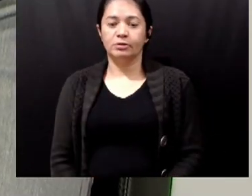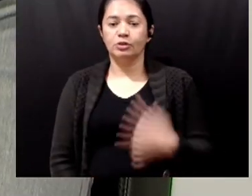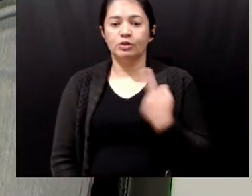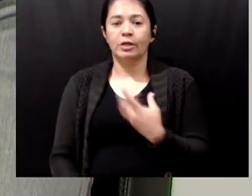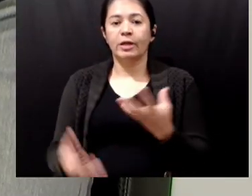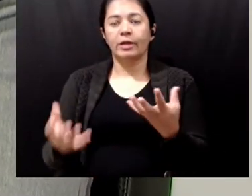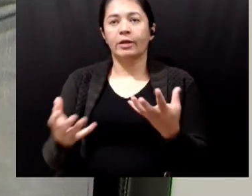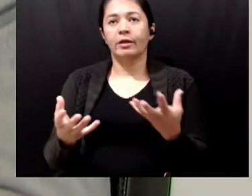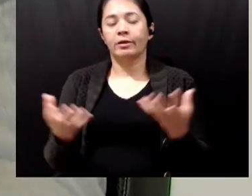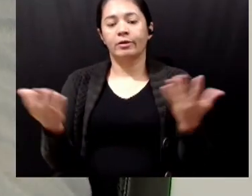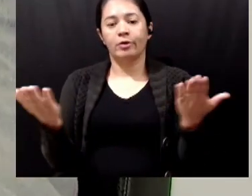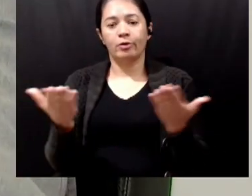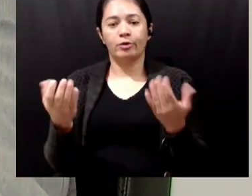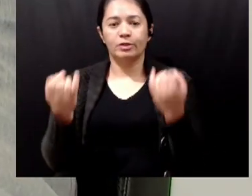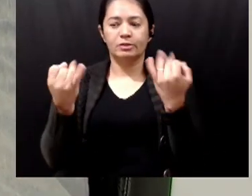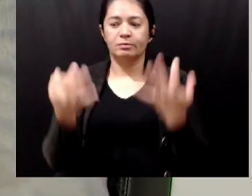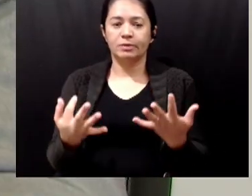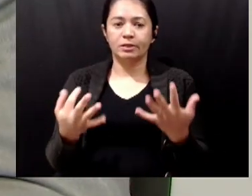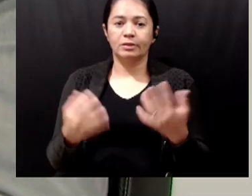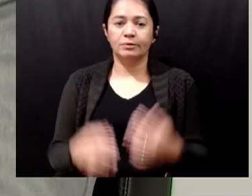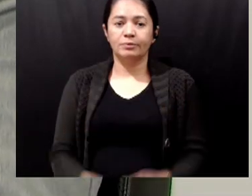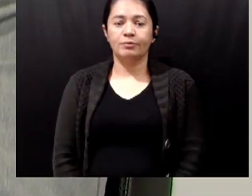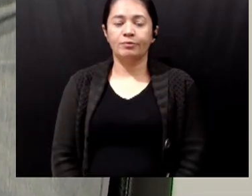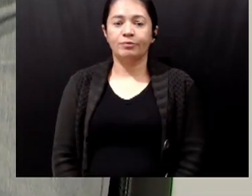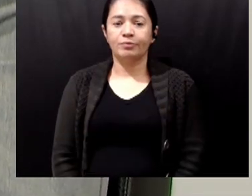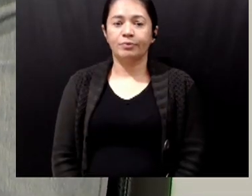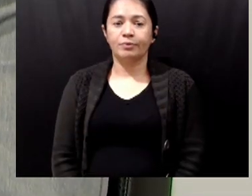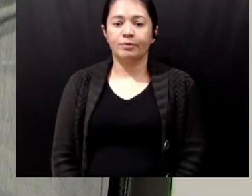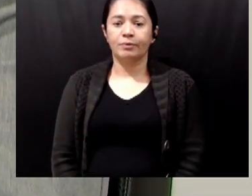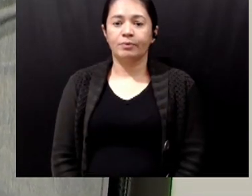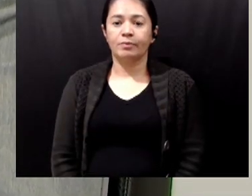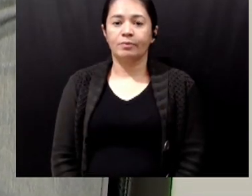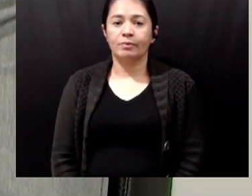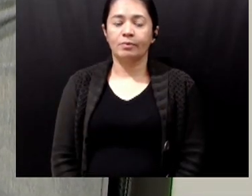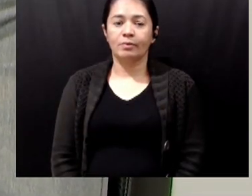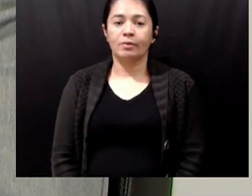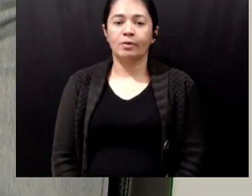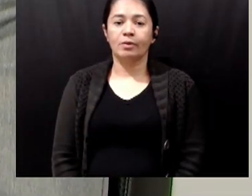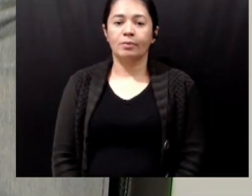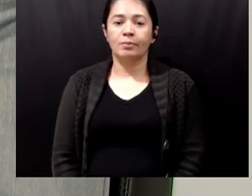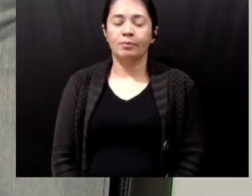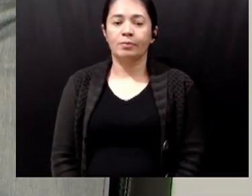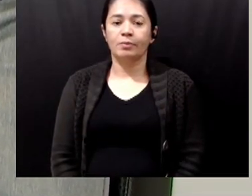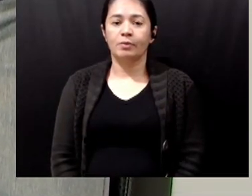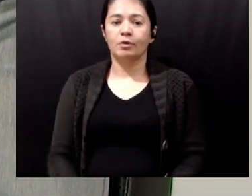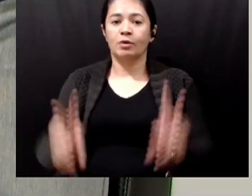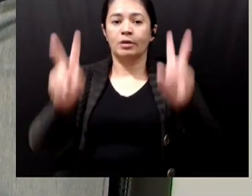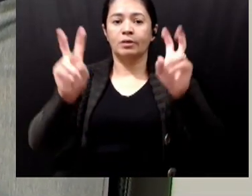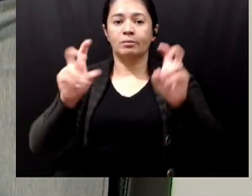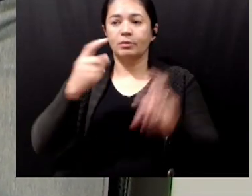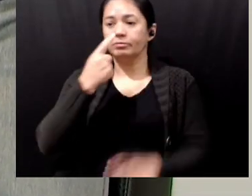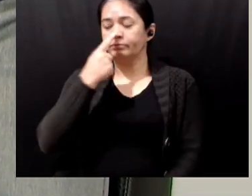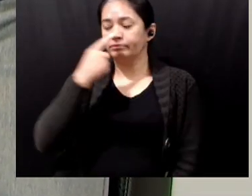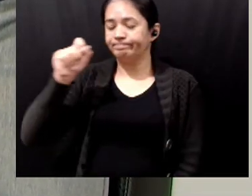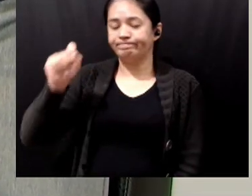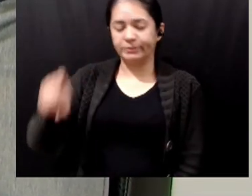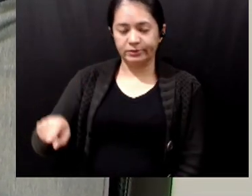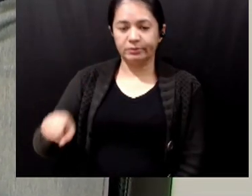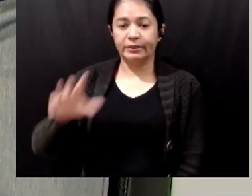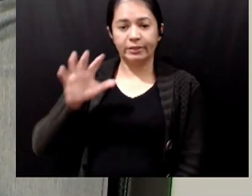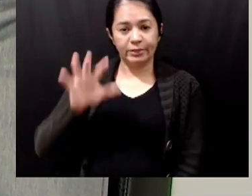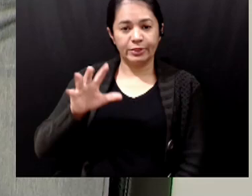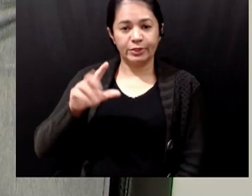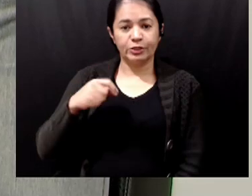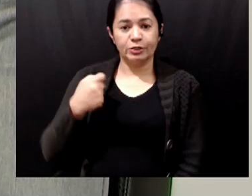citar somente um para deixar bem enfatizado, a questão do lixo. Esse nós queremos abordar aqui porque eu